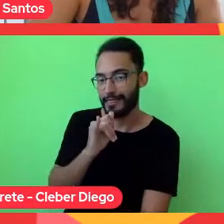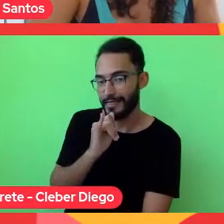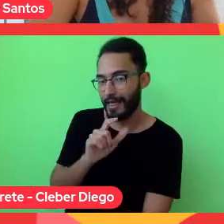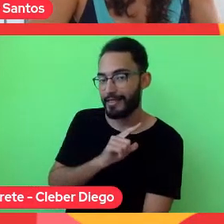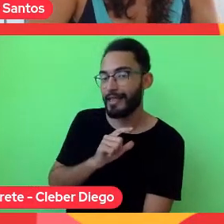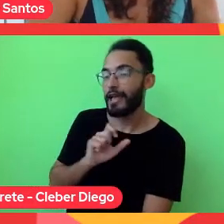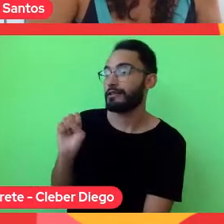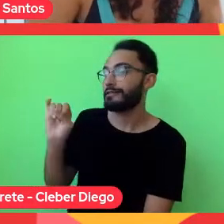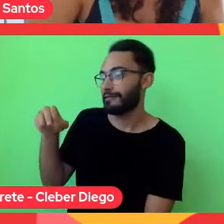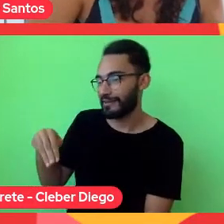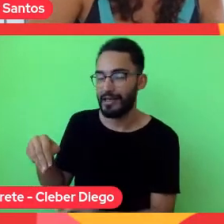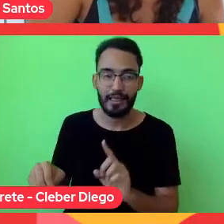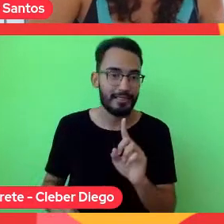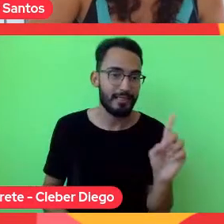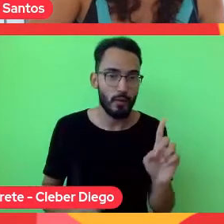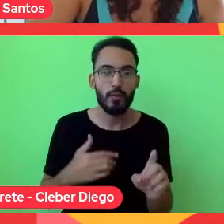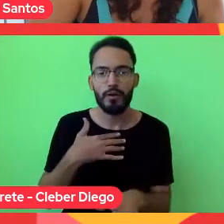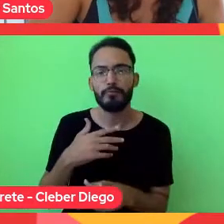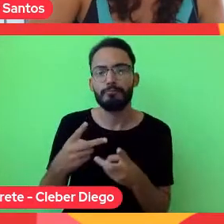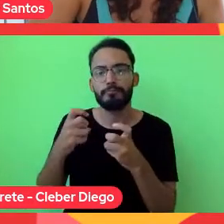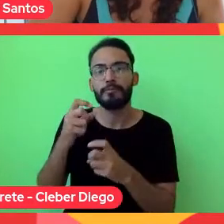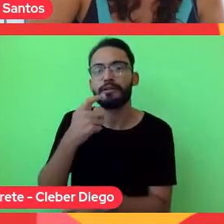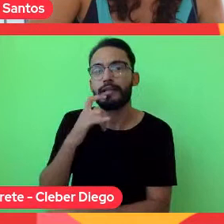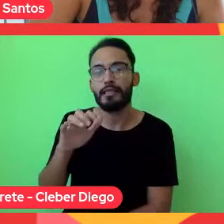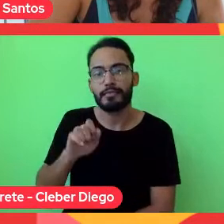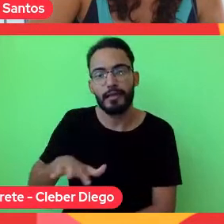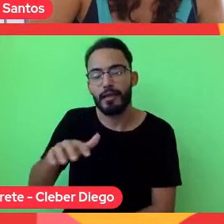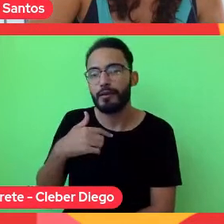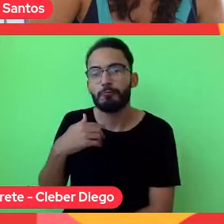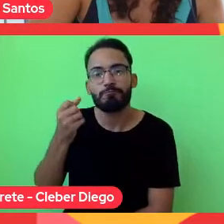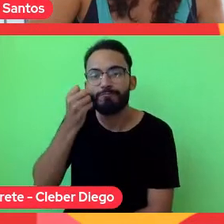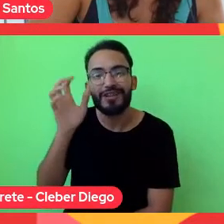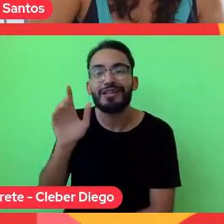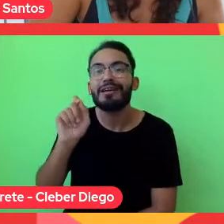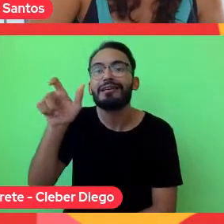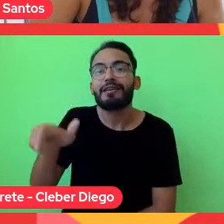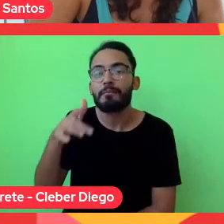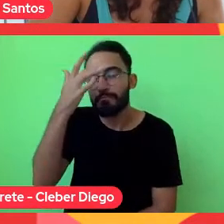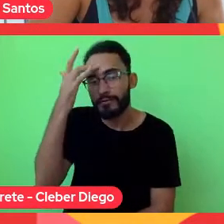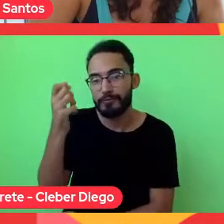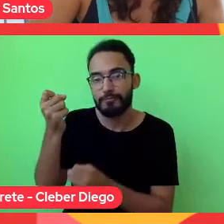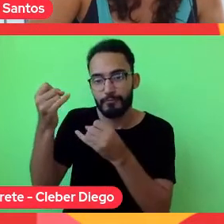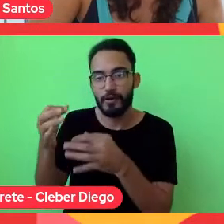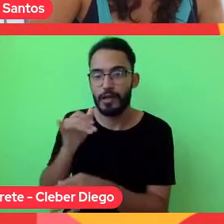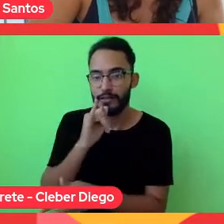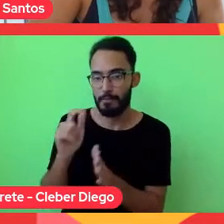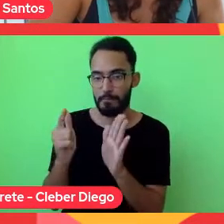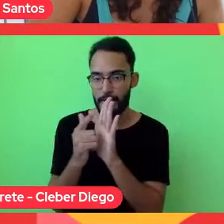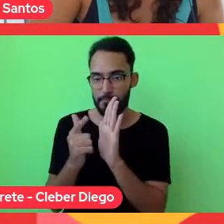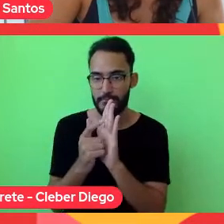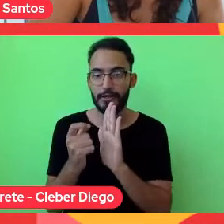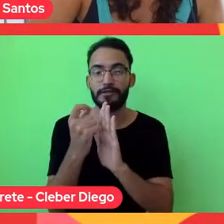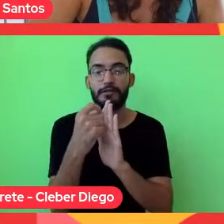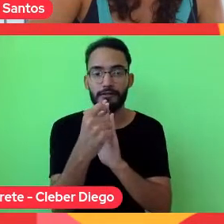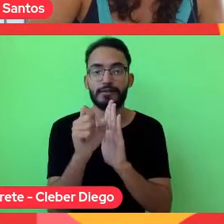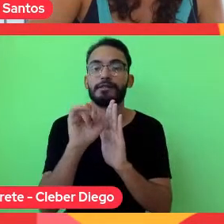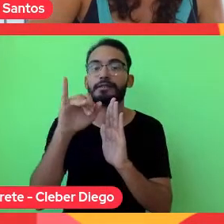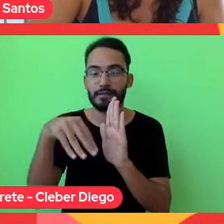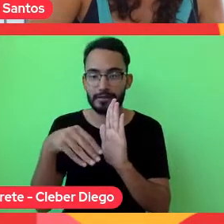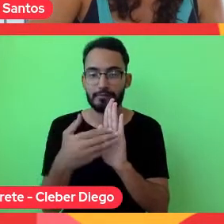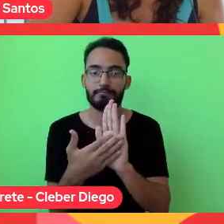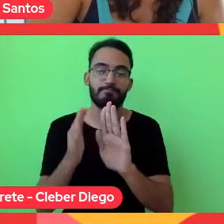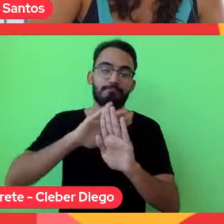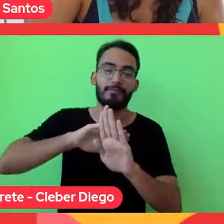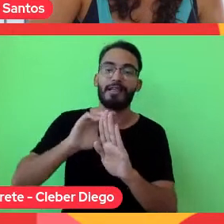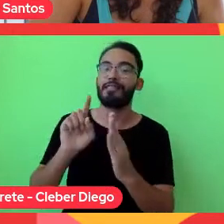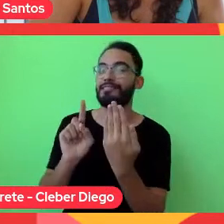não. Eu vi isso aqui na CT, alguém falou. Eu não lembro quem, me desculpa. Mas você pega um papel, escreve sim de um lado, não do